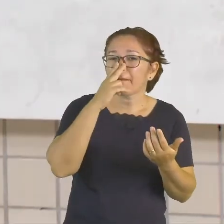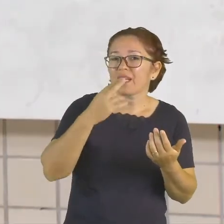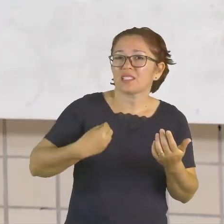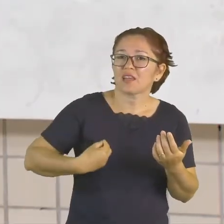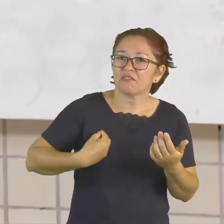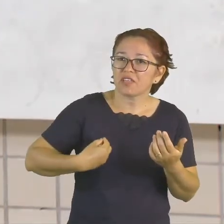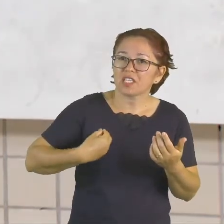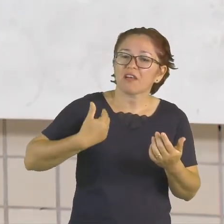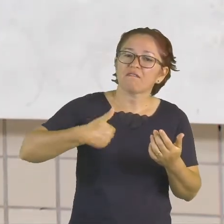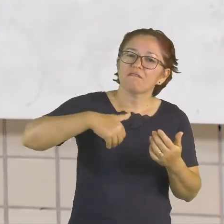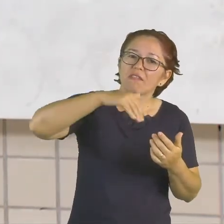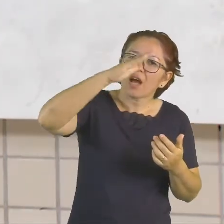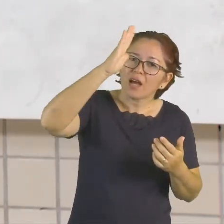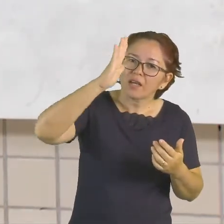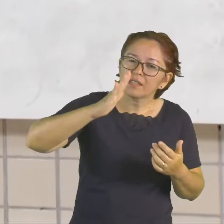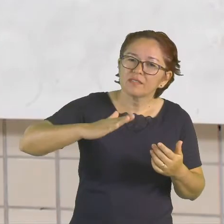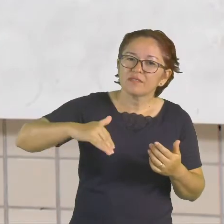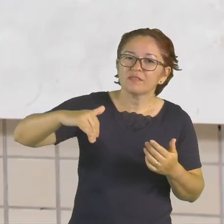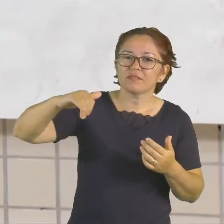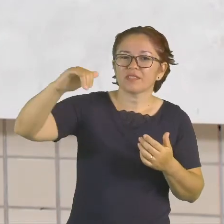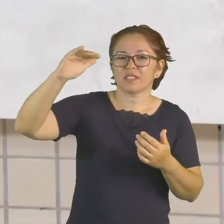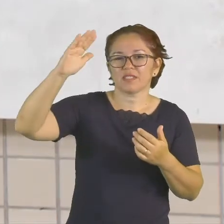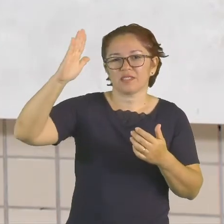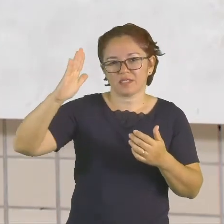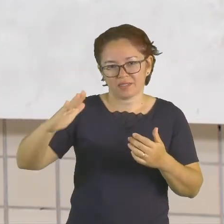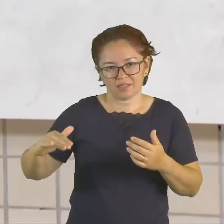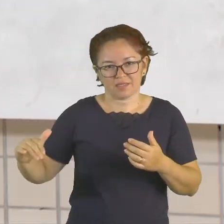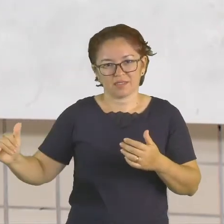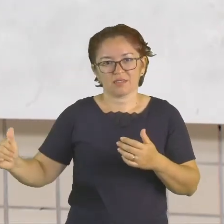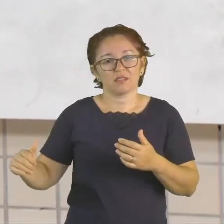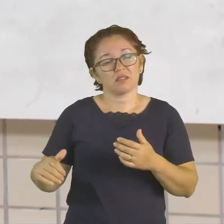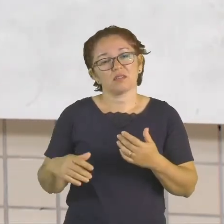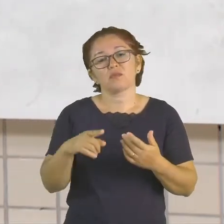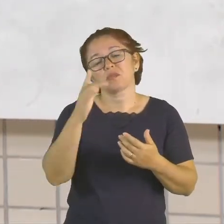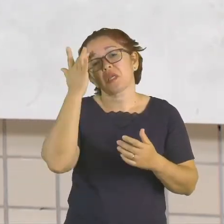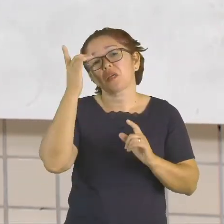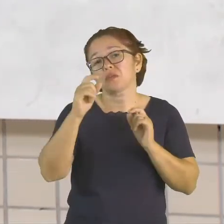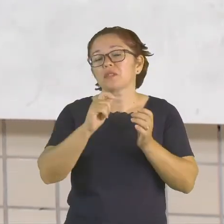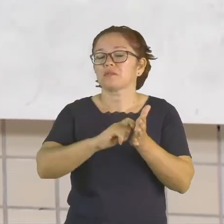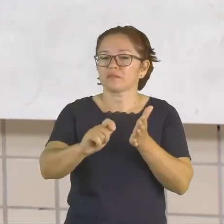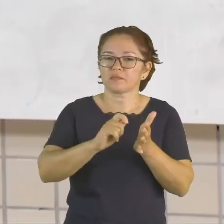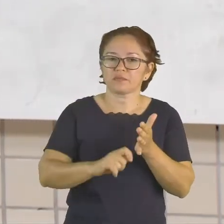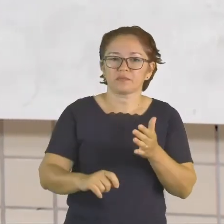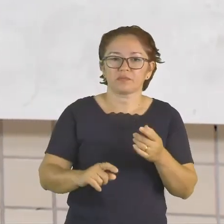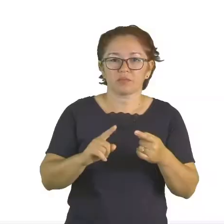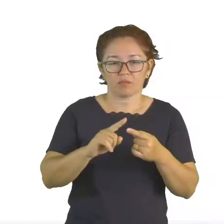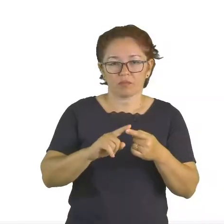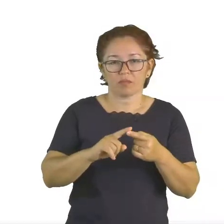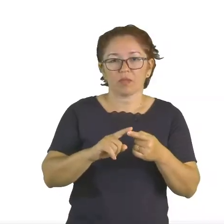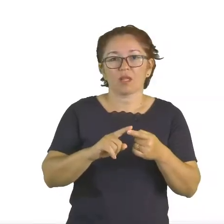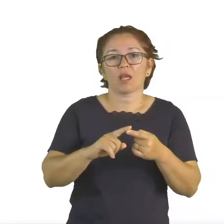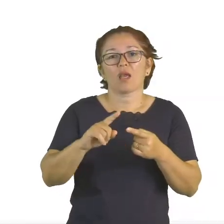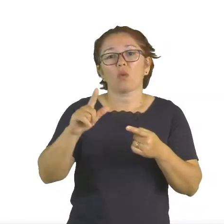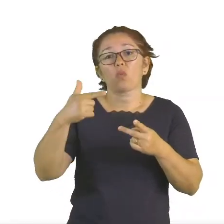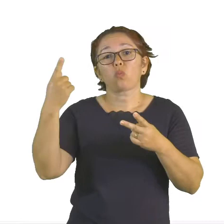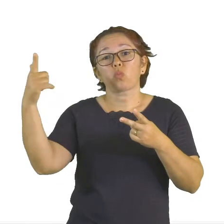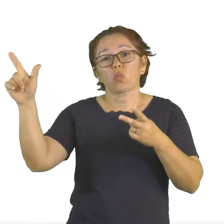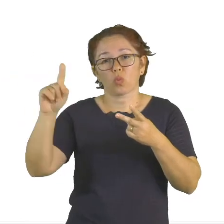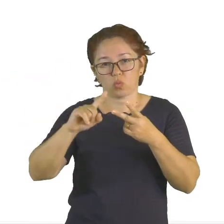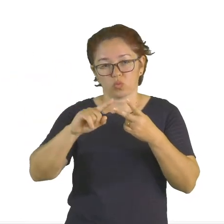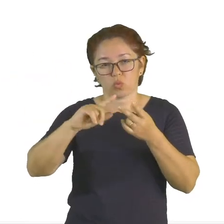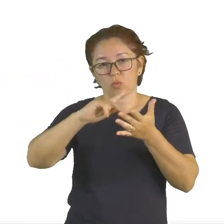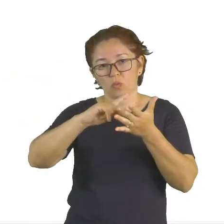vida, tá bom? O poema extremamente. E o poema extremamente? Como